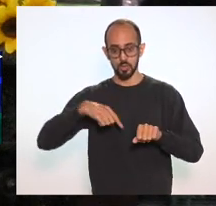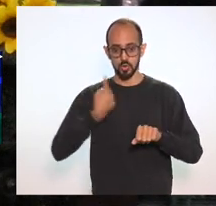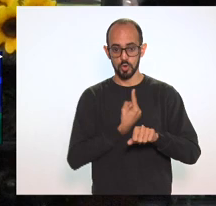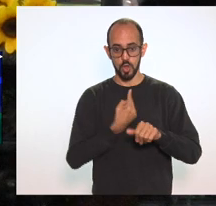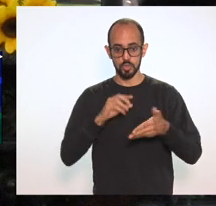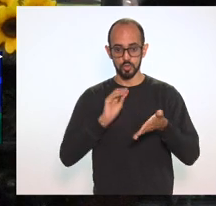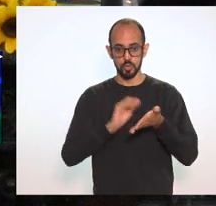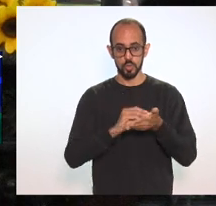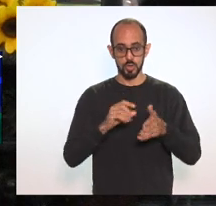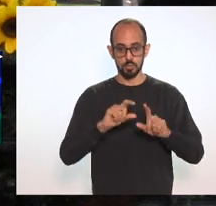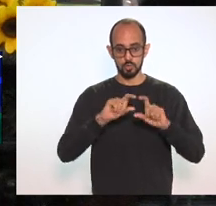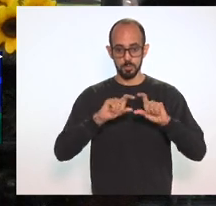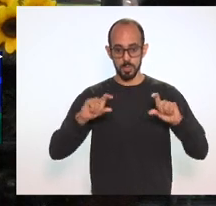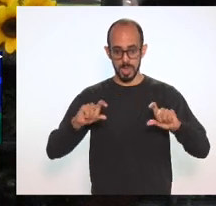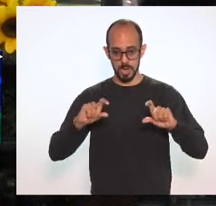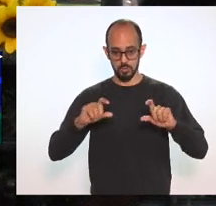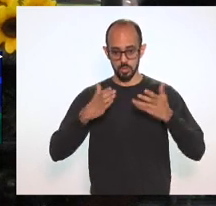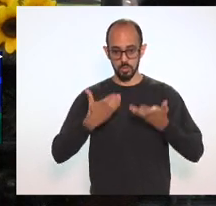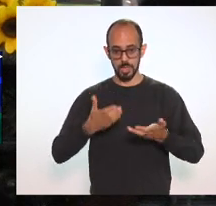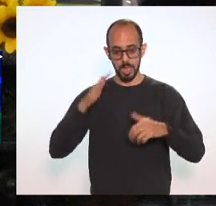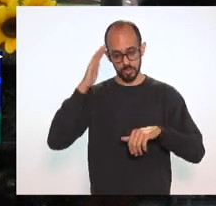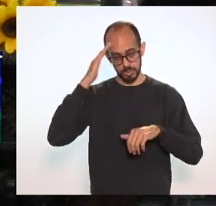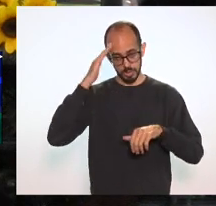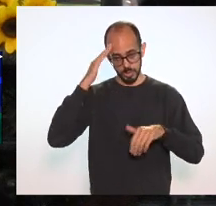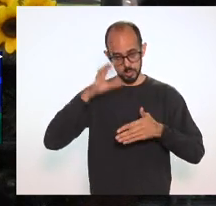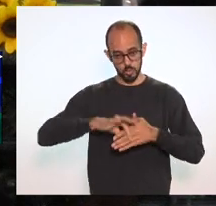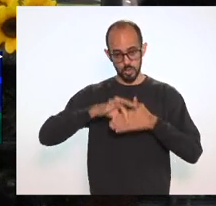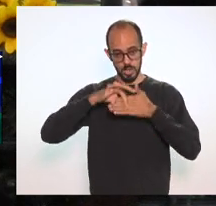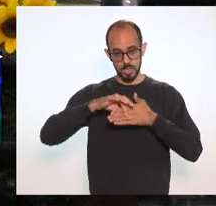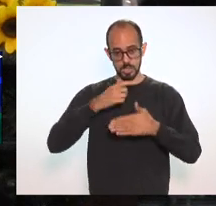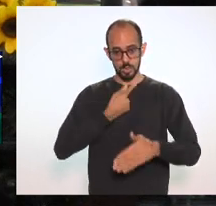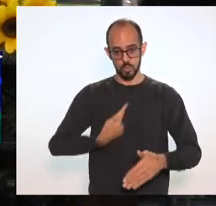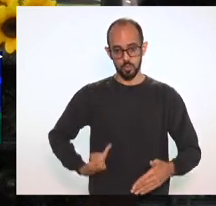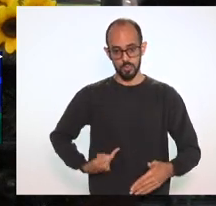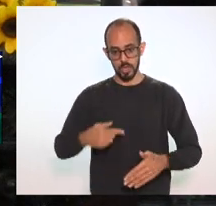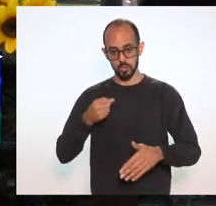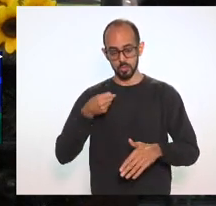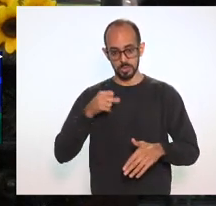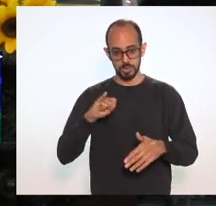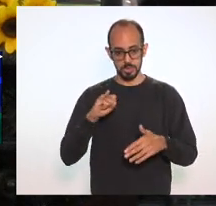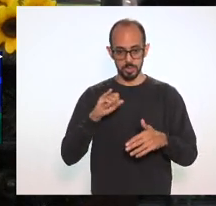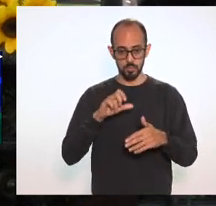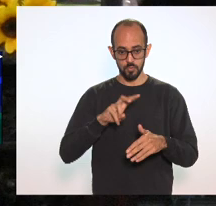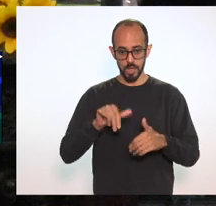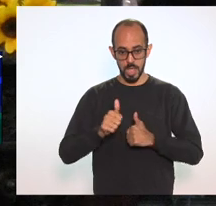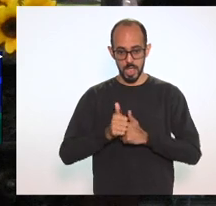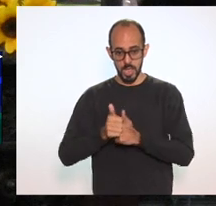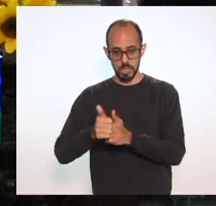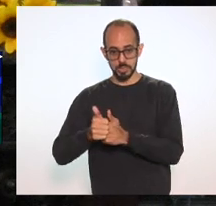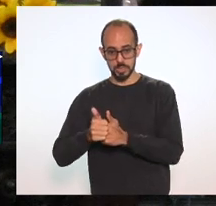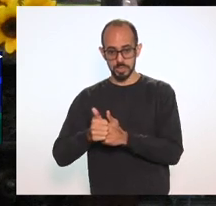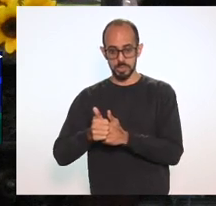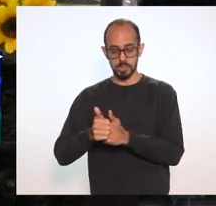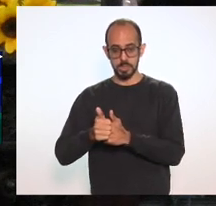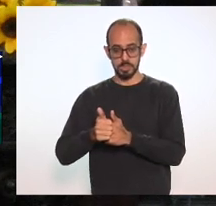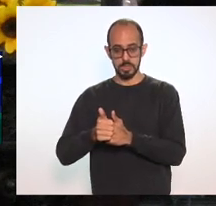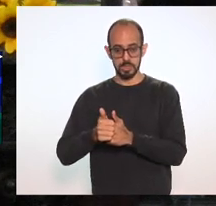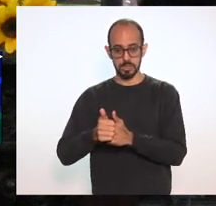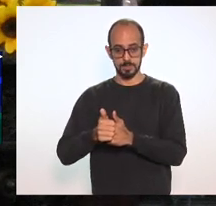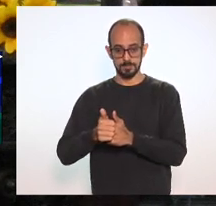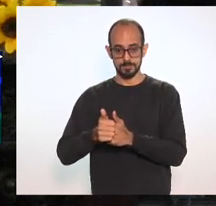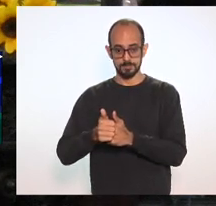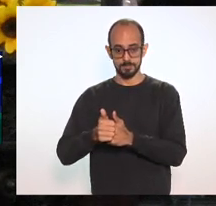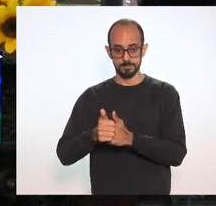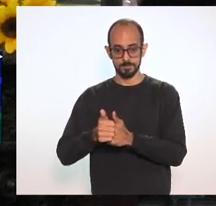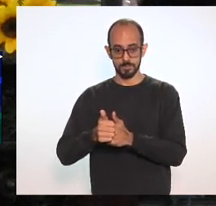incluir um parágrafo então quero entender do líder do governo se vai seguir no se